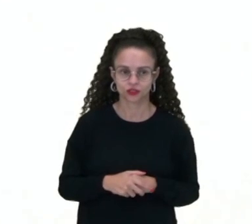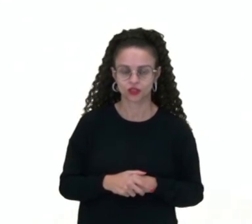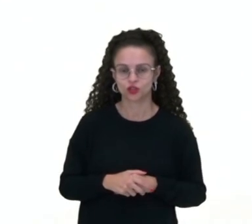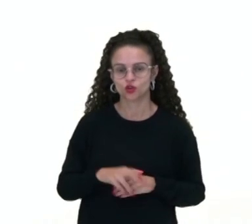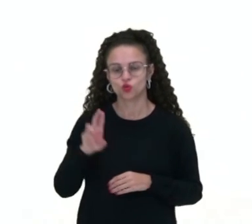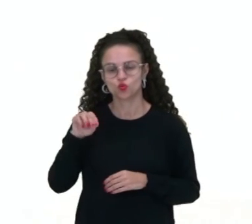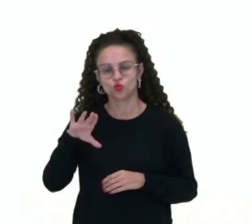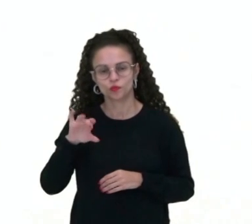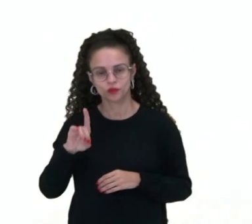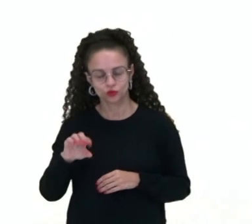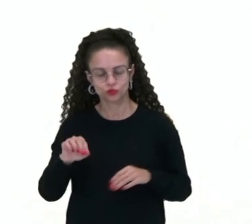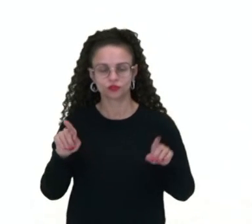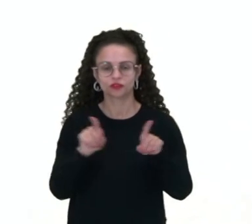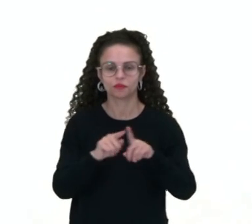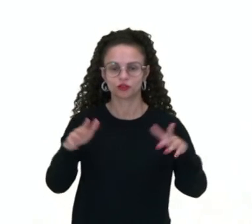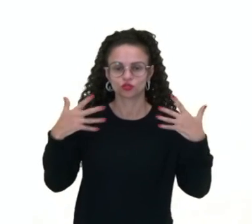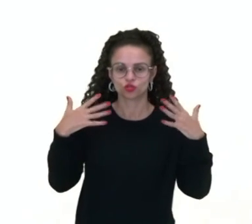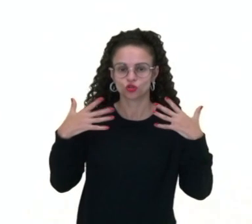úmido, tropical